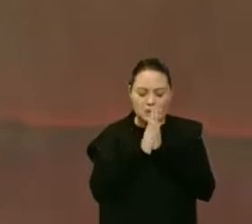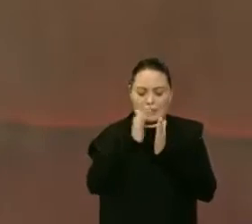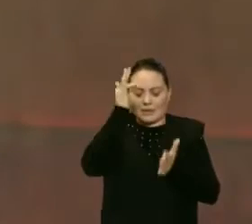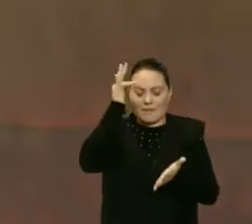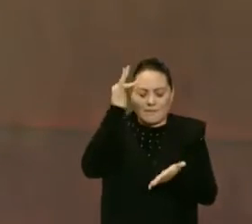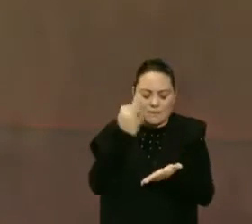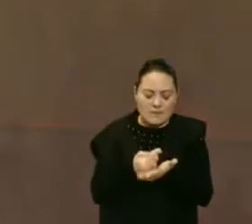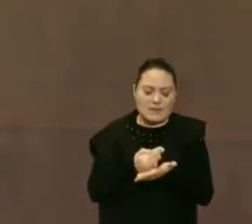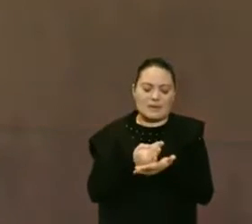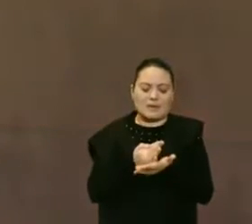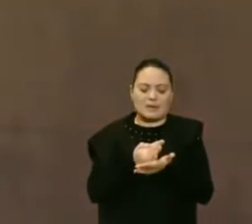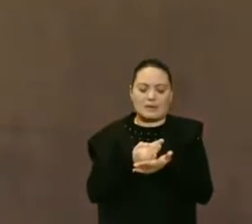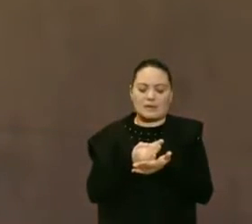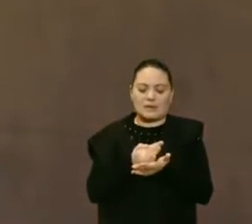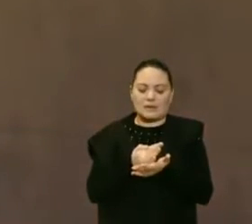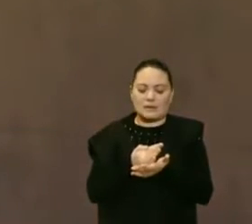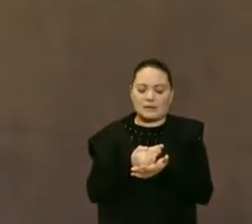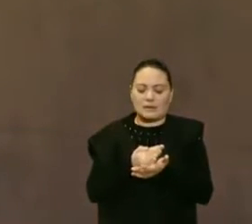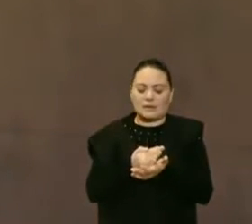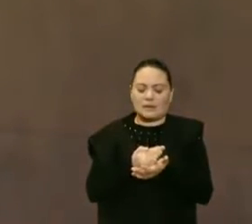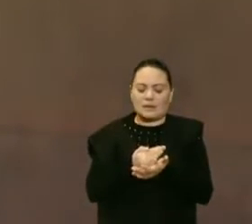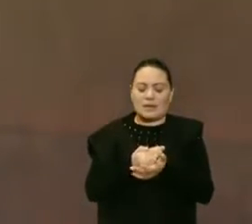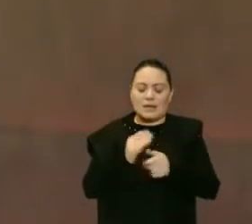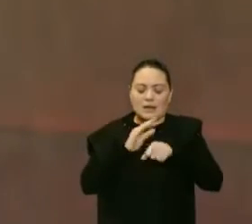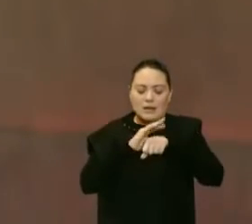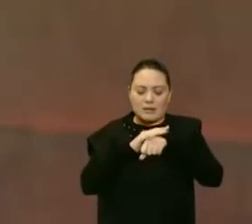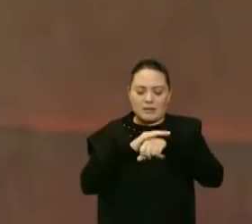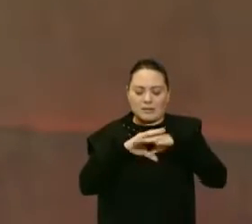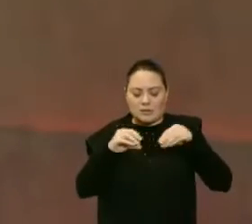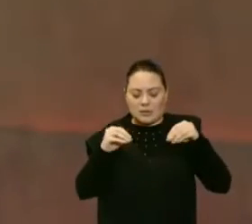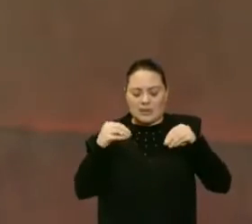fé salvará um enfermo.